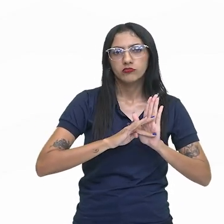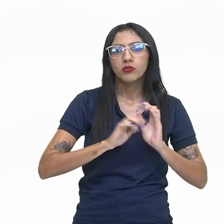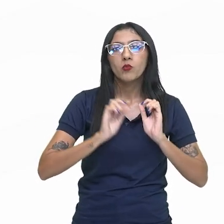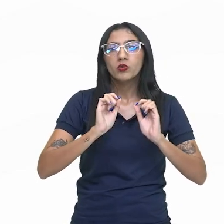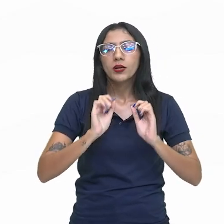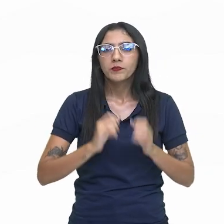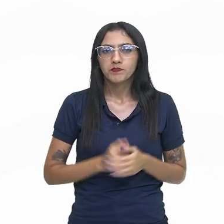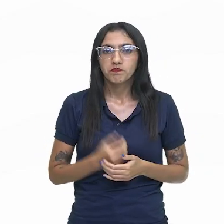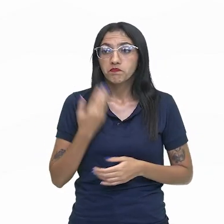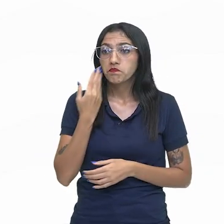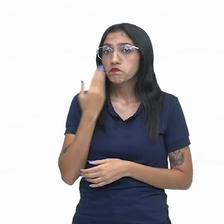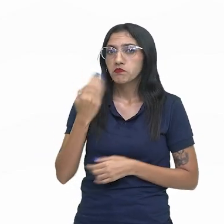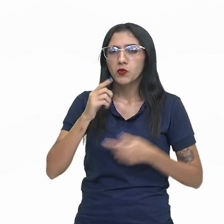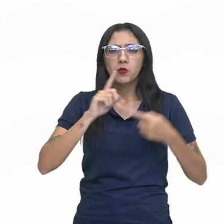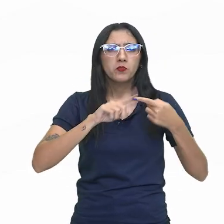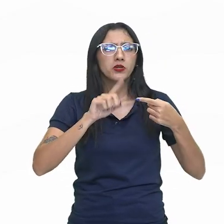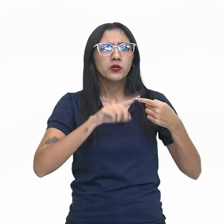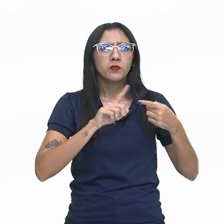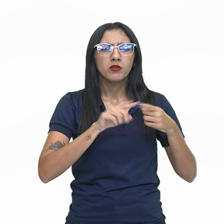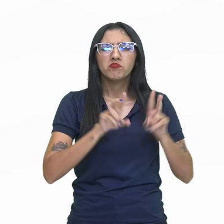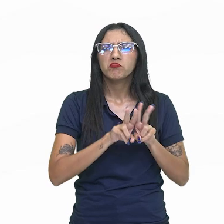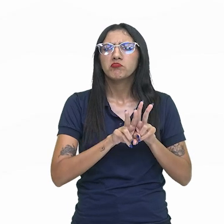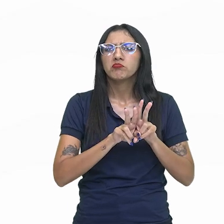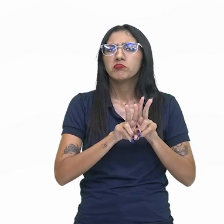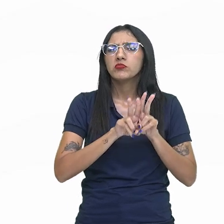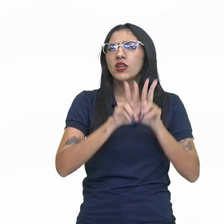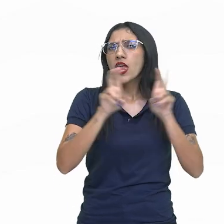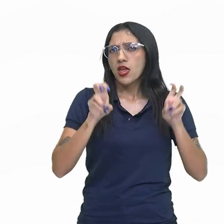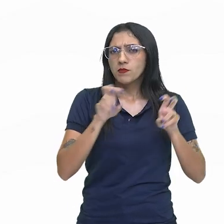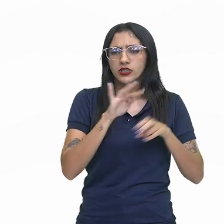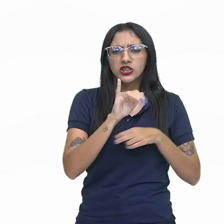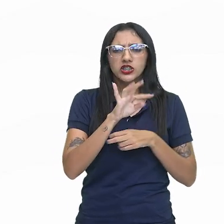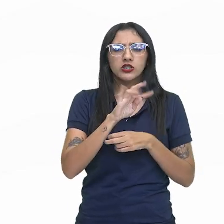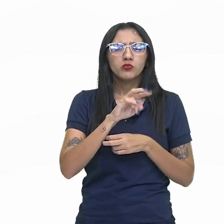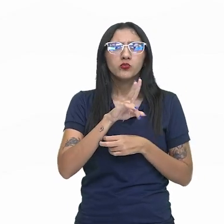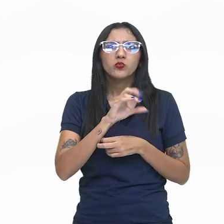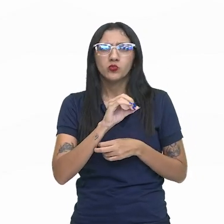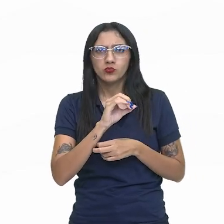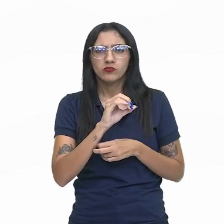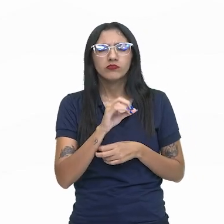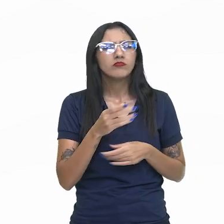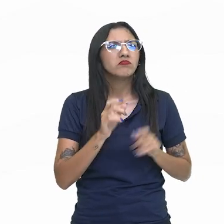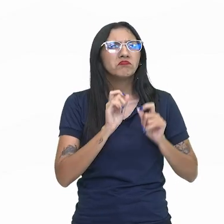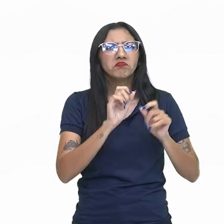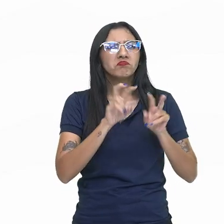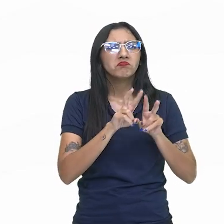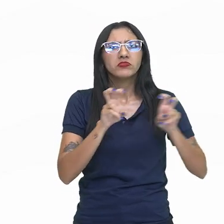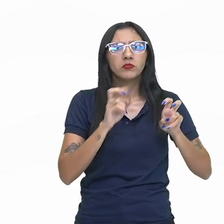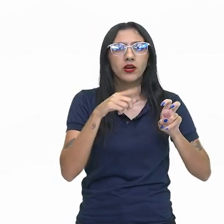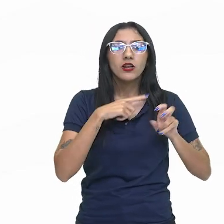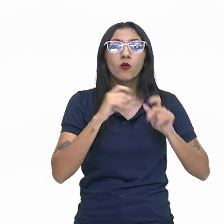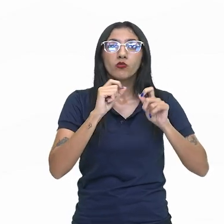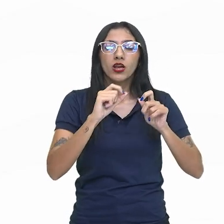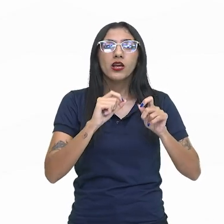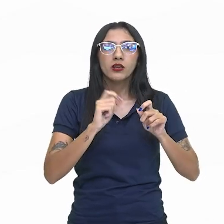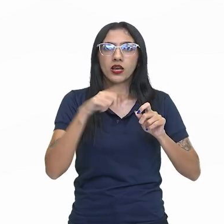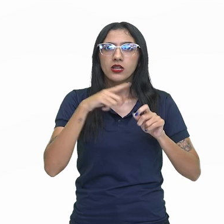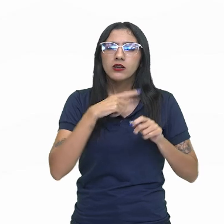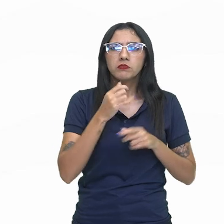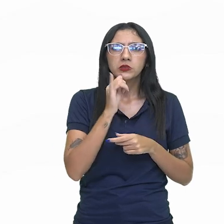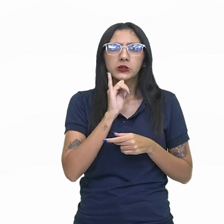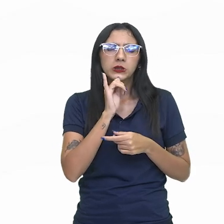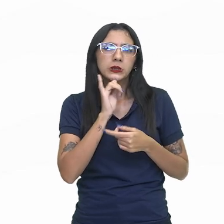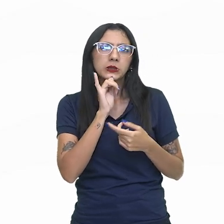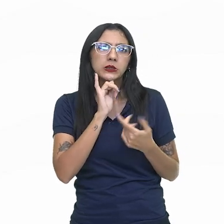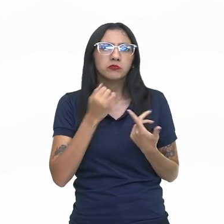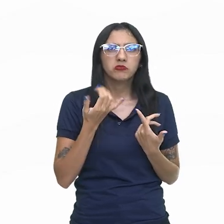é o título. Por que o título é importante? Porque ele é que vai motivar,